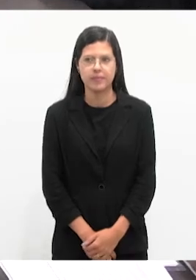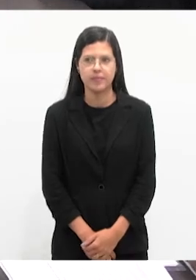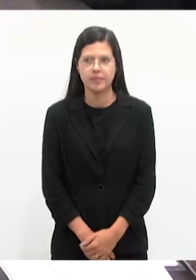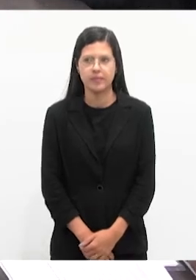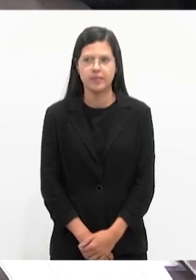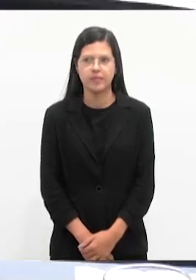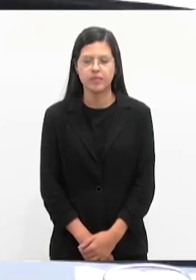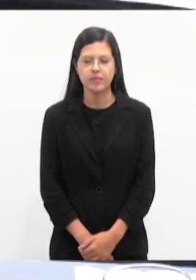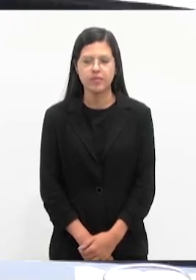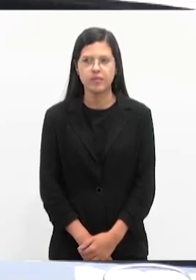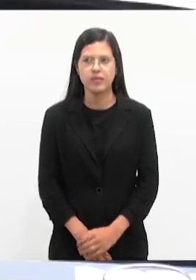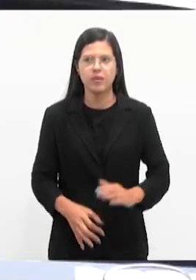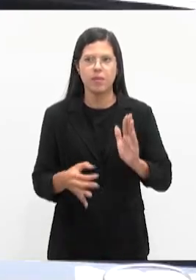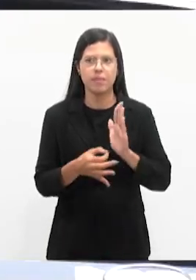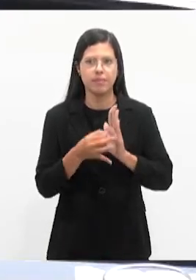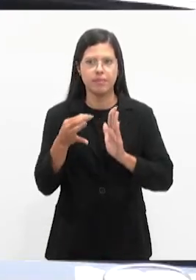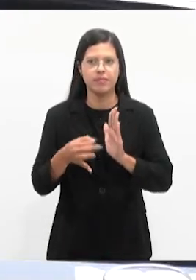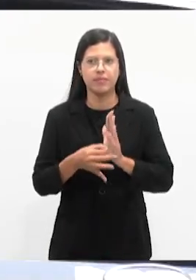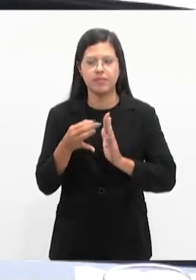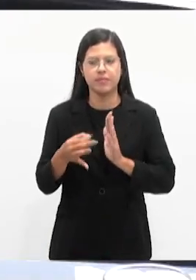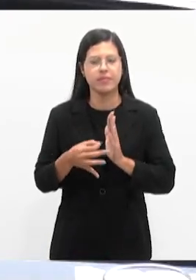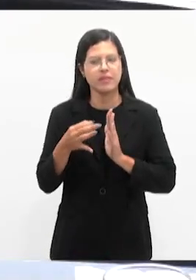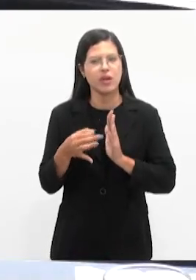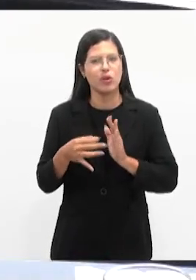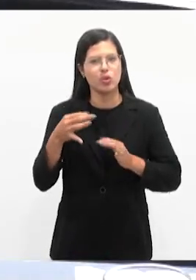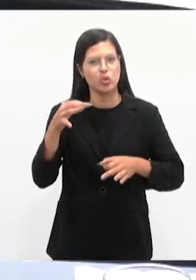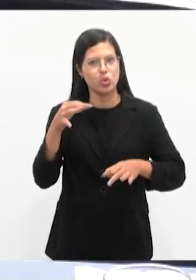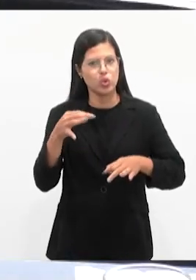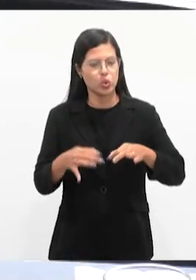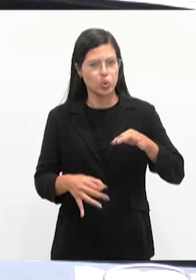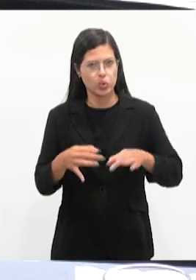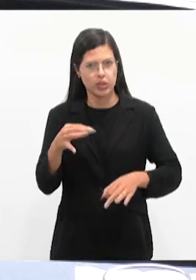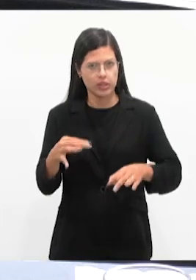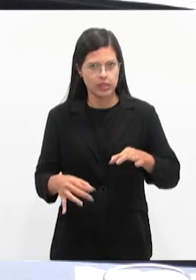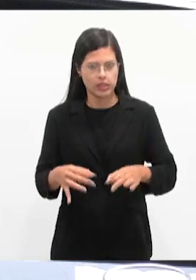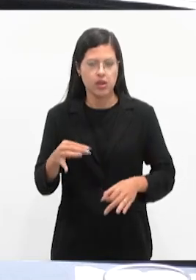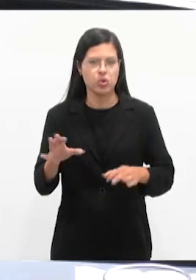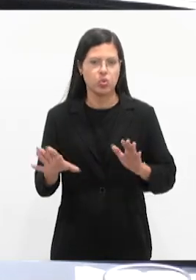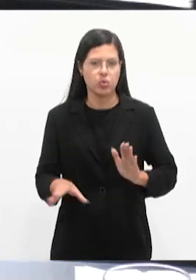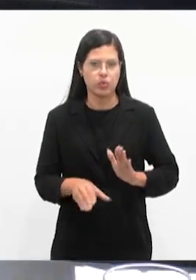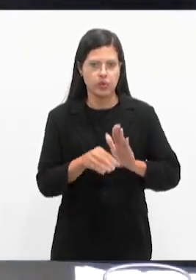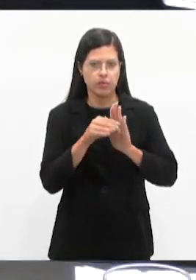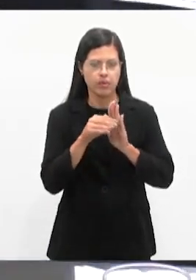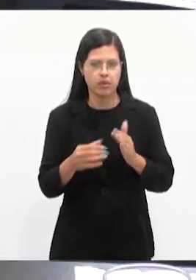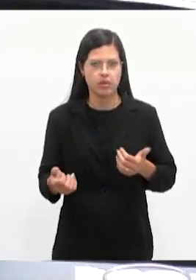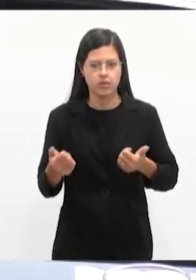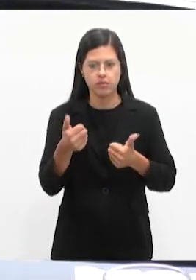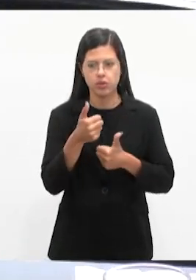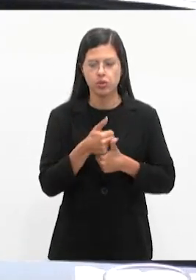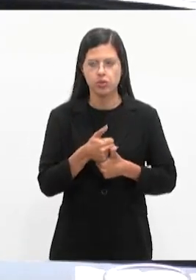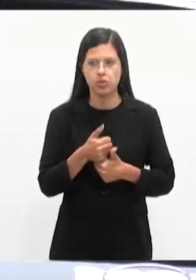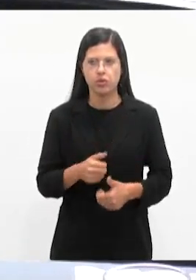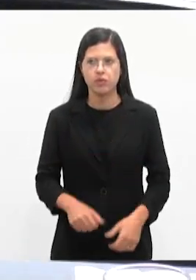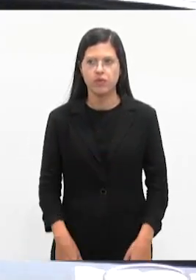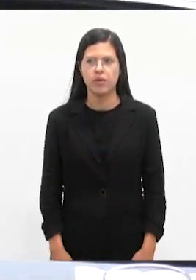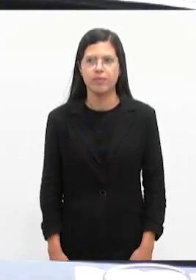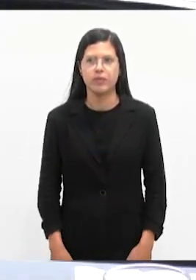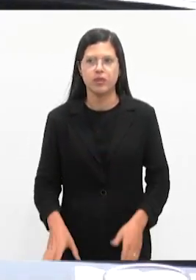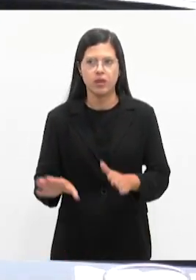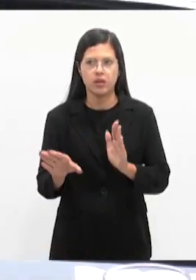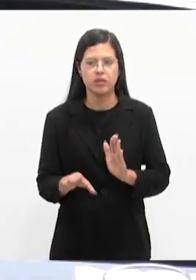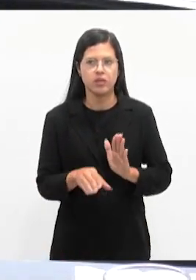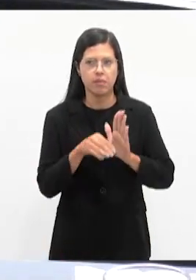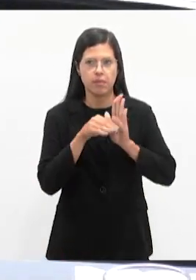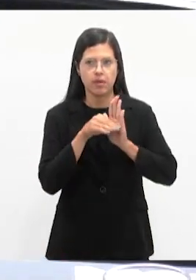Presidente, o parecer é pelas juridicidades com emendas, concluindo por substitutivo. As